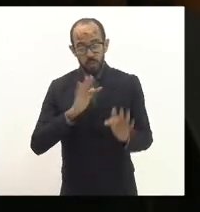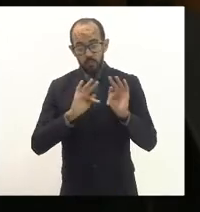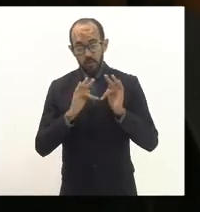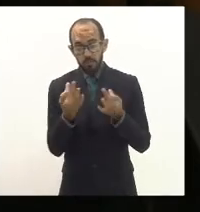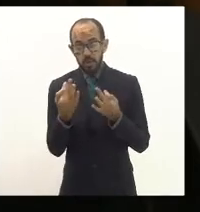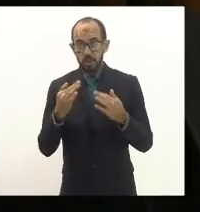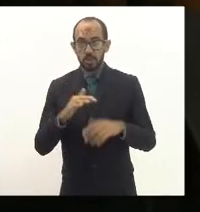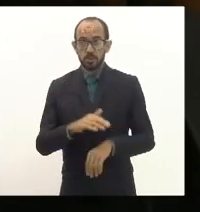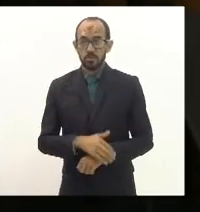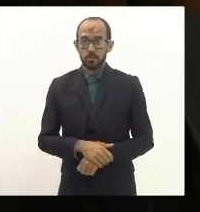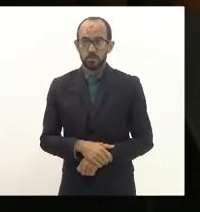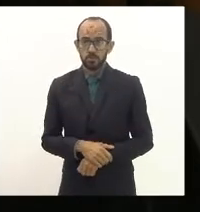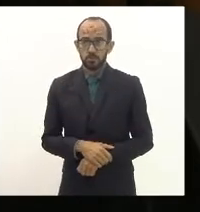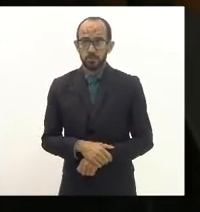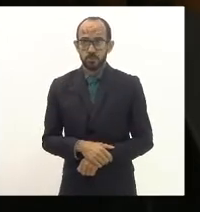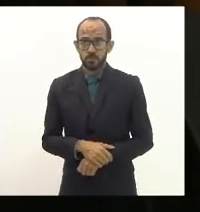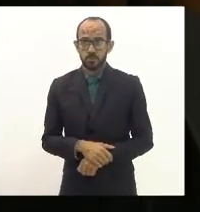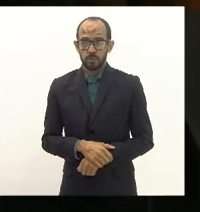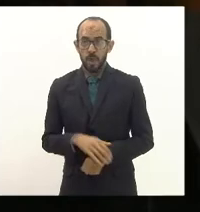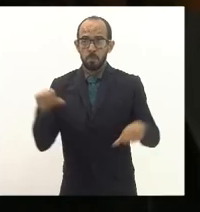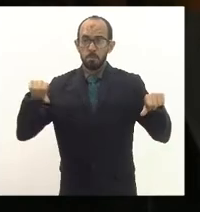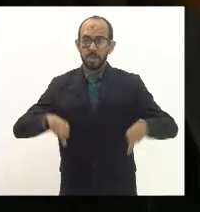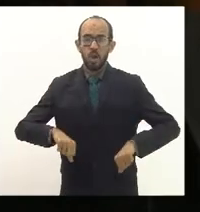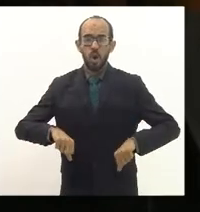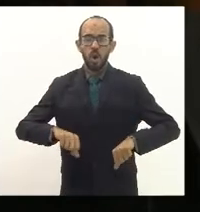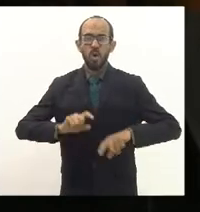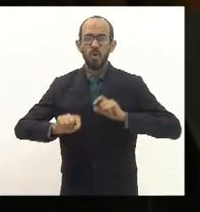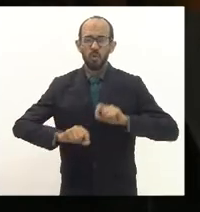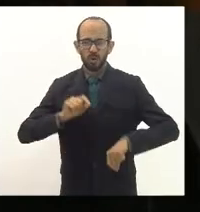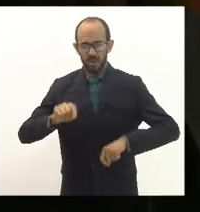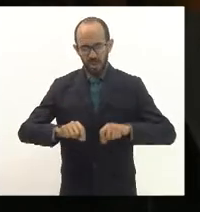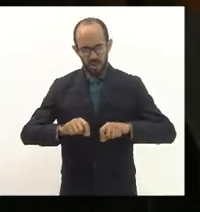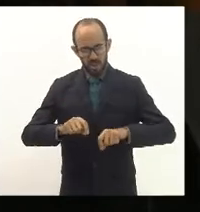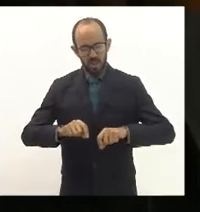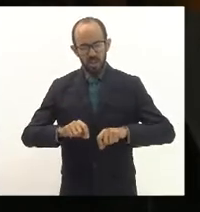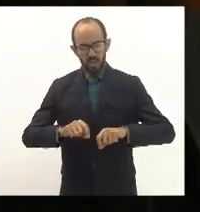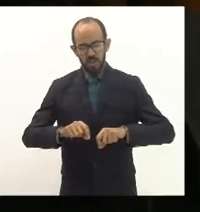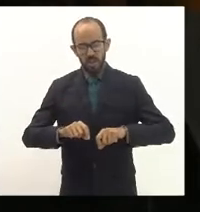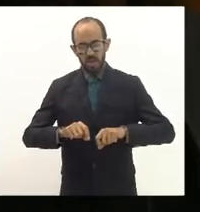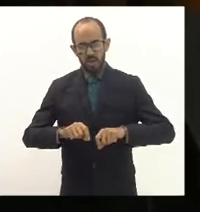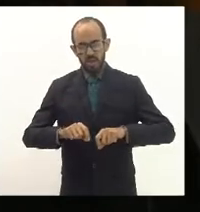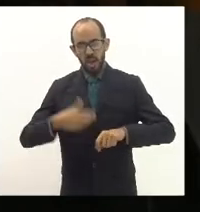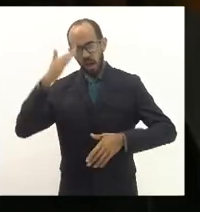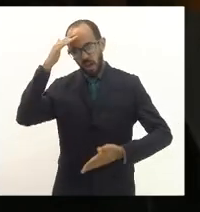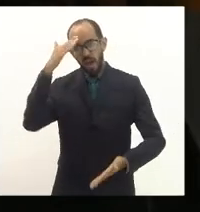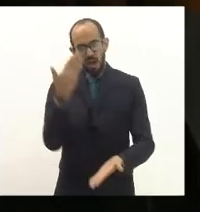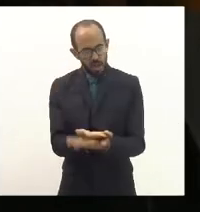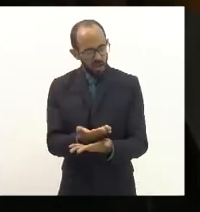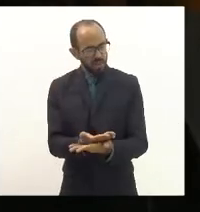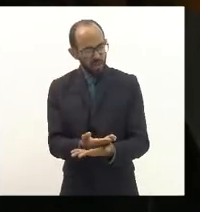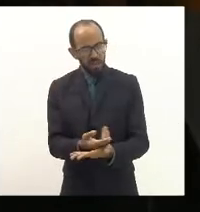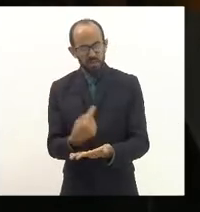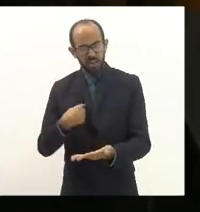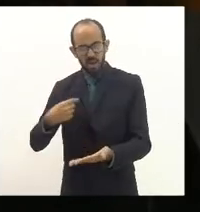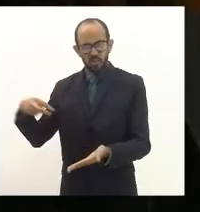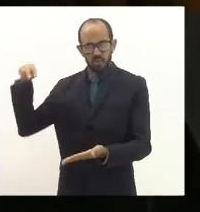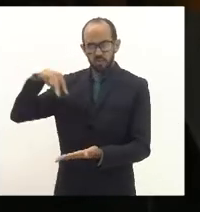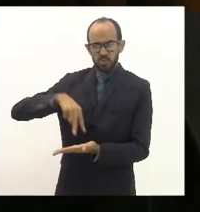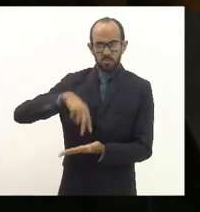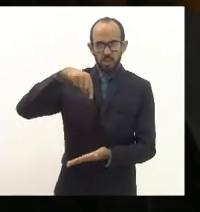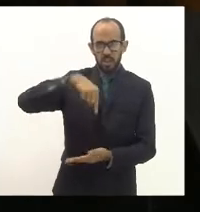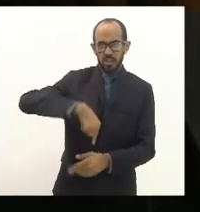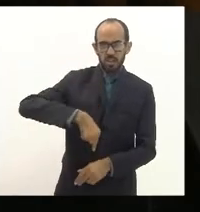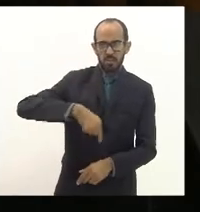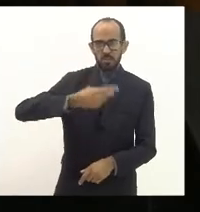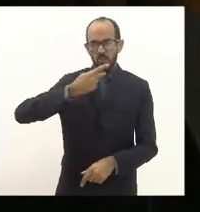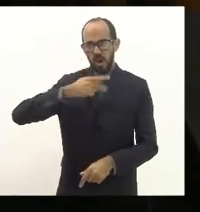familiares, e pior, ou acho eu, acreditando que eu vou subir nessa tribuna